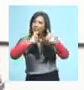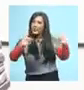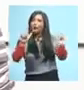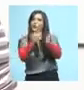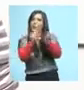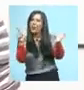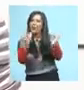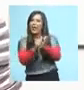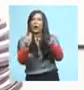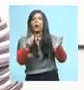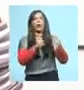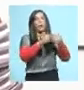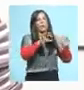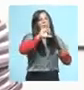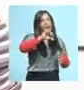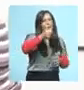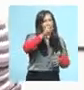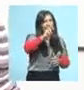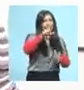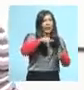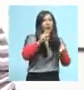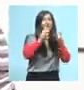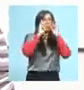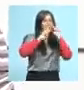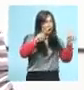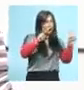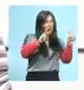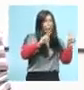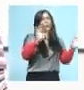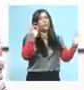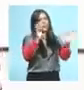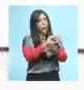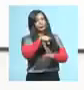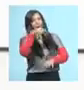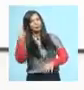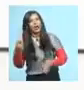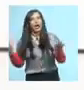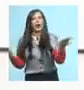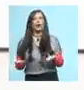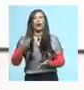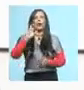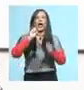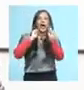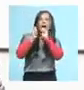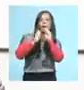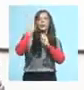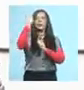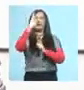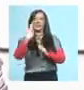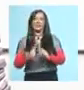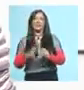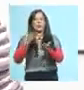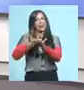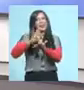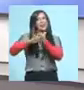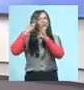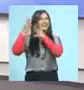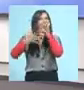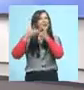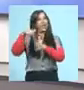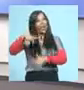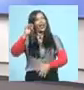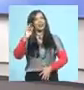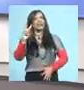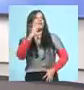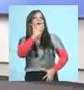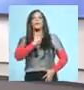informada, desde as 9h15 da manhã, quando começa o Repórter Visual, até as 10h, quando termina o Repórter Brasil. É a